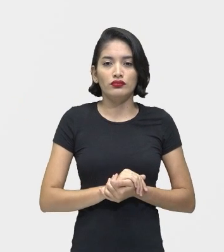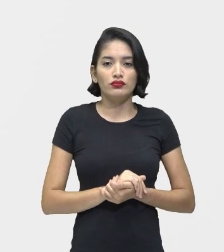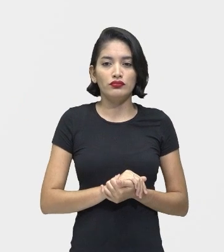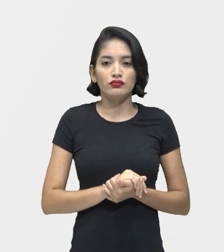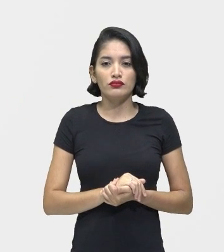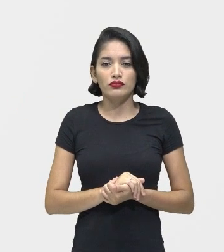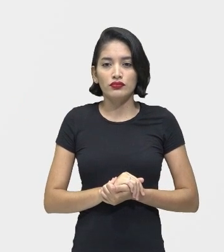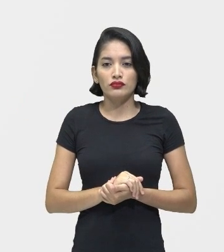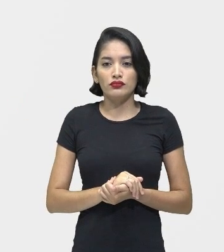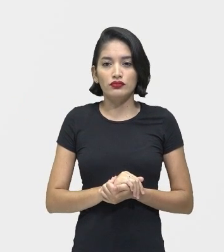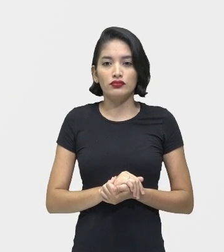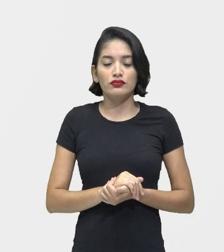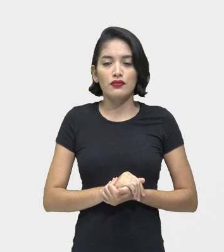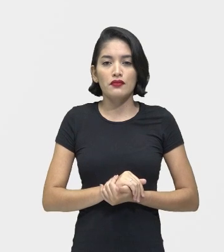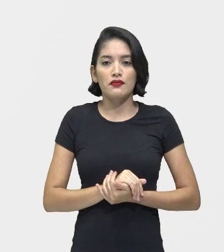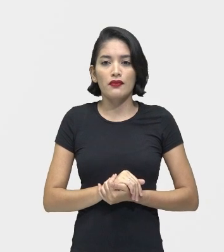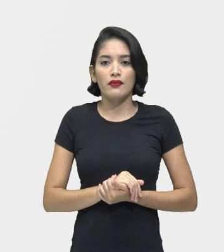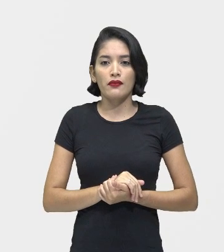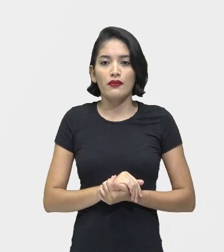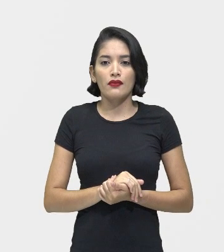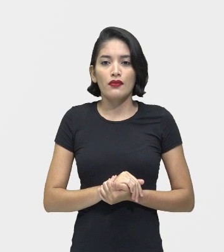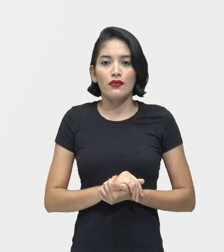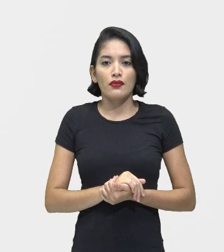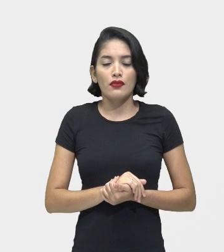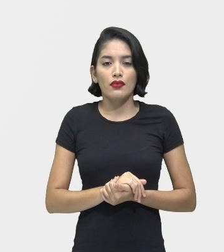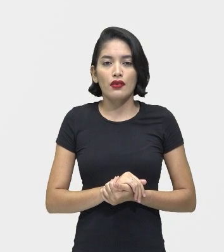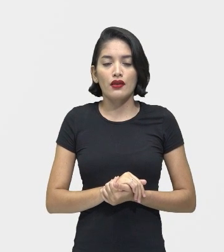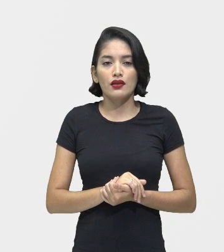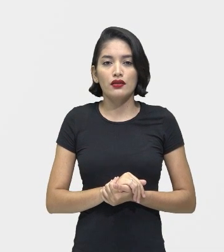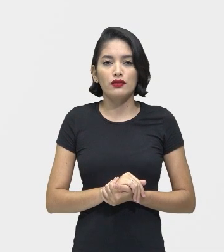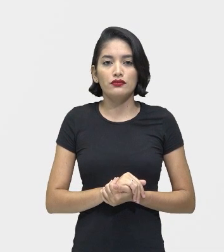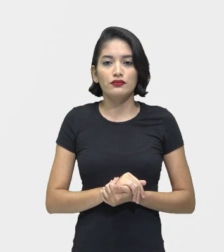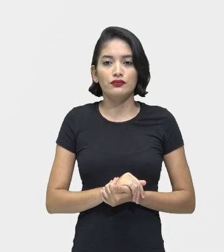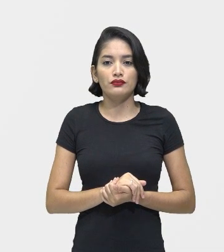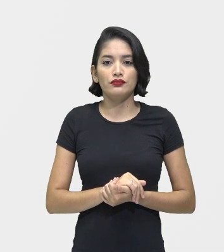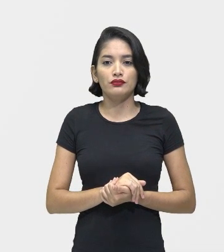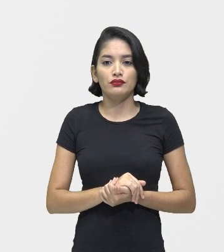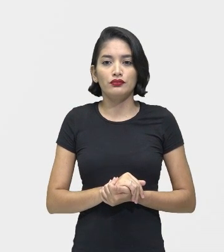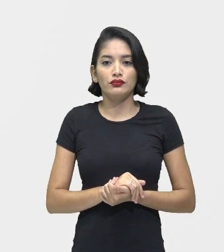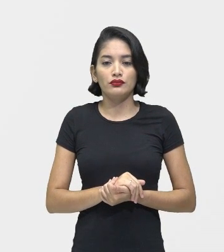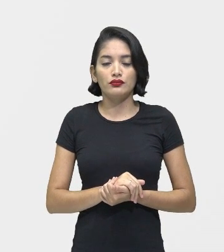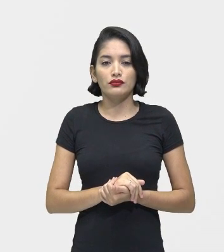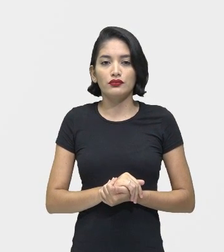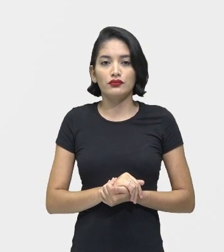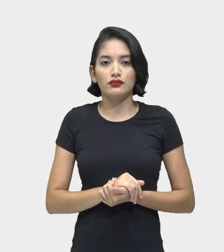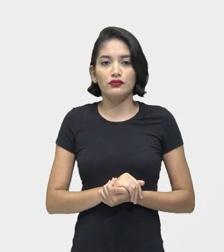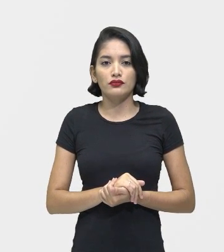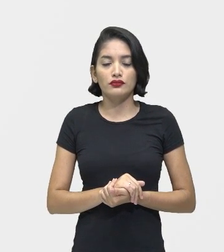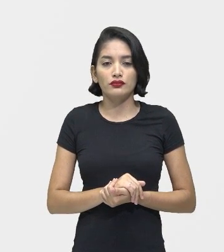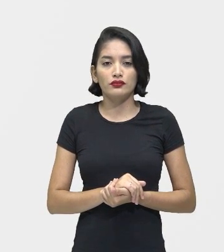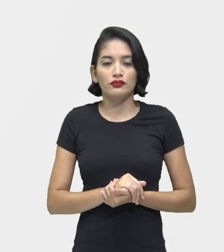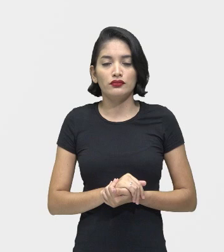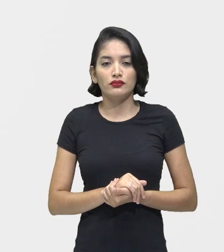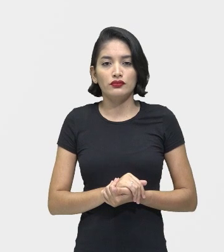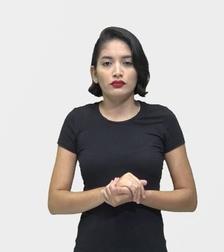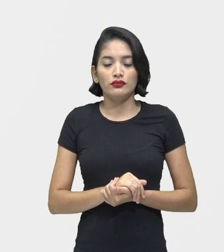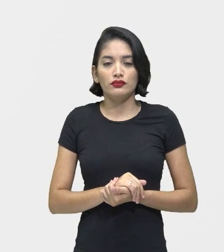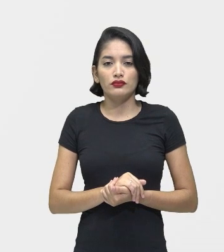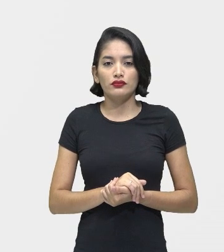em, entre, para, per, perante, por, sem,